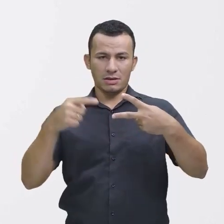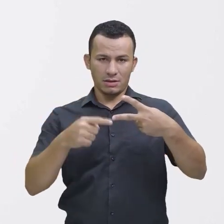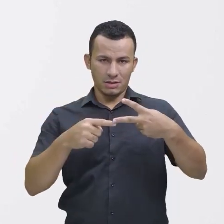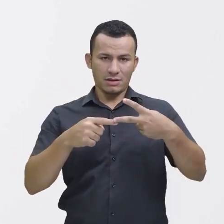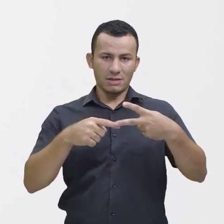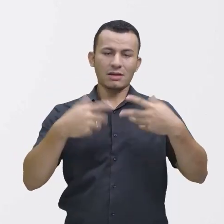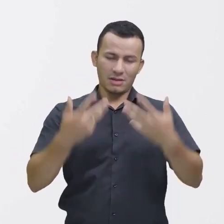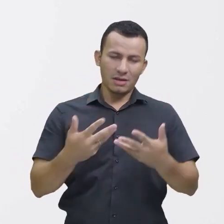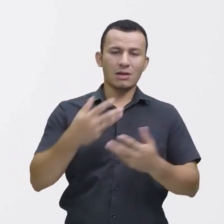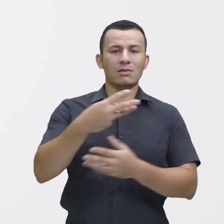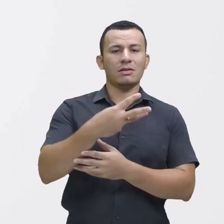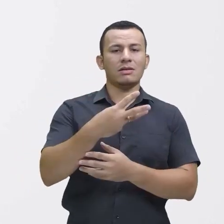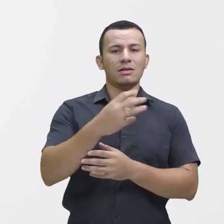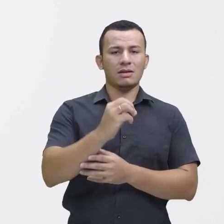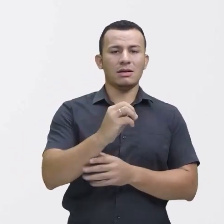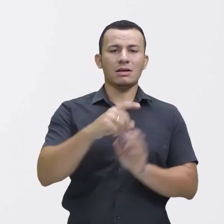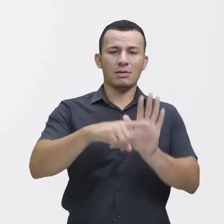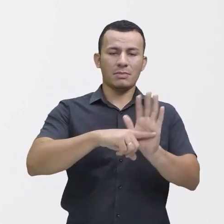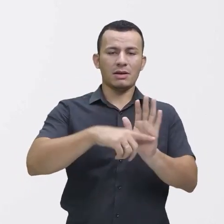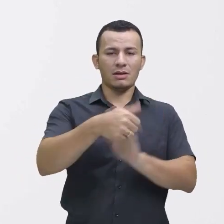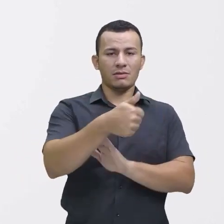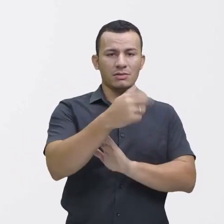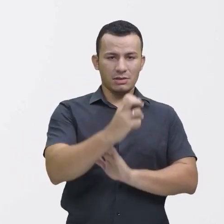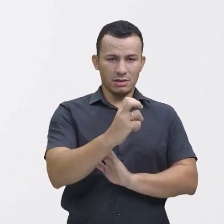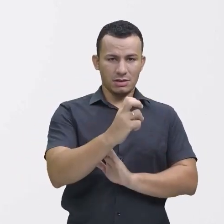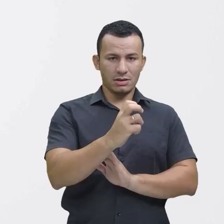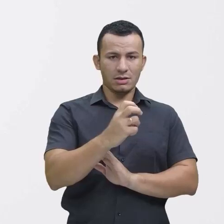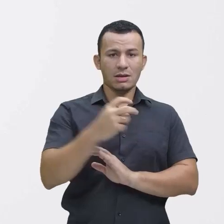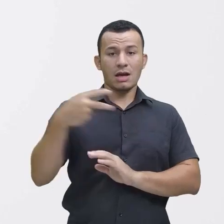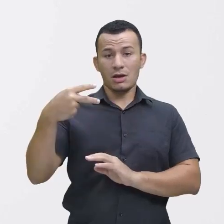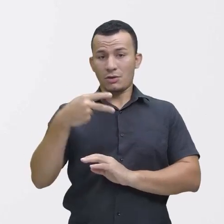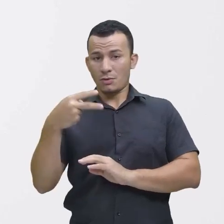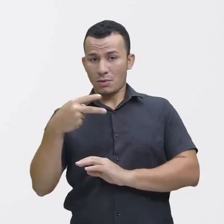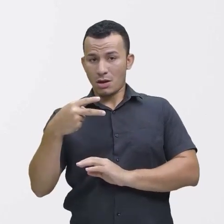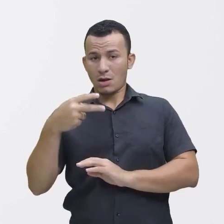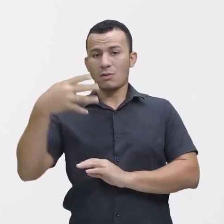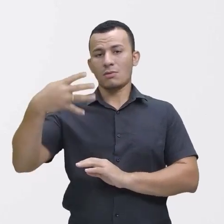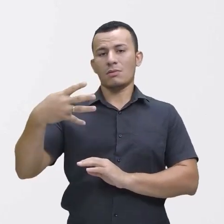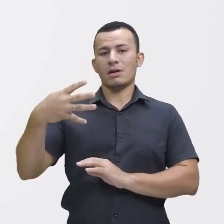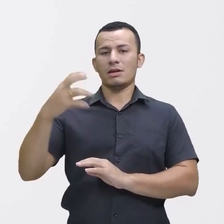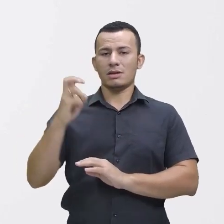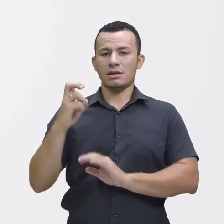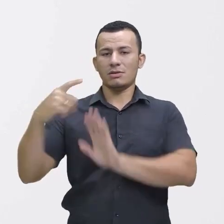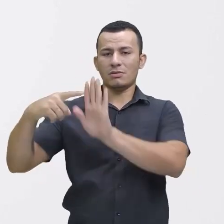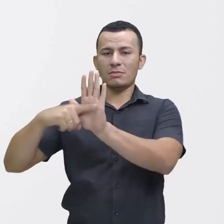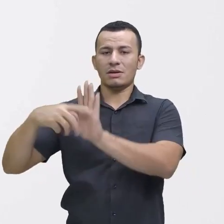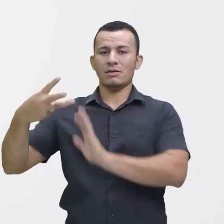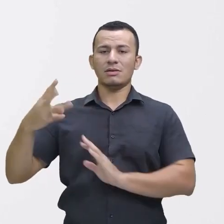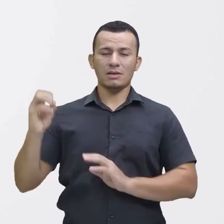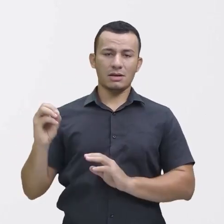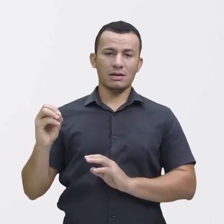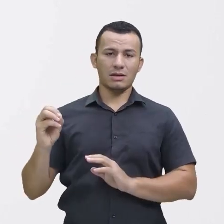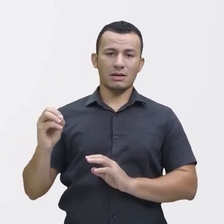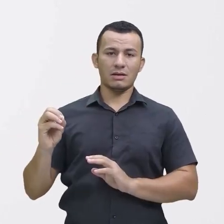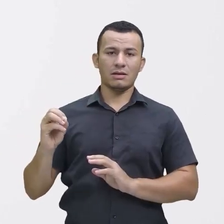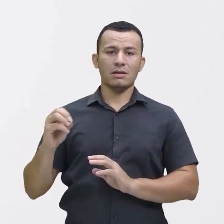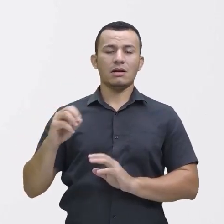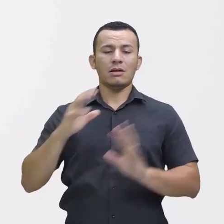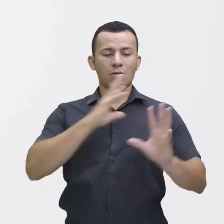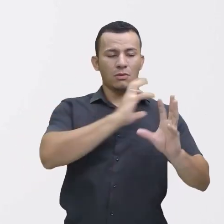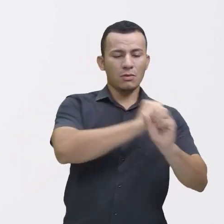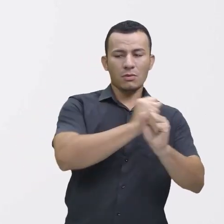15 é igual, olha aqui, a 45 menos 30. Porque ao realizar